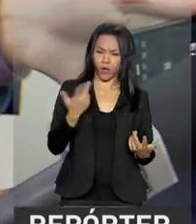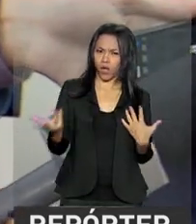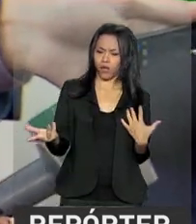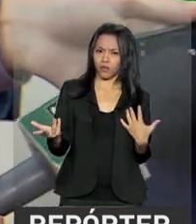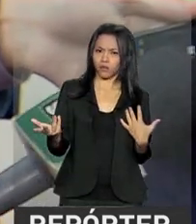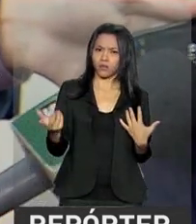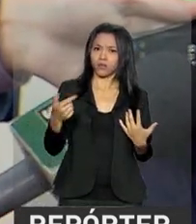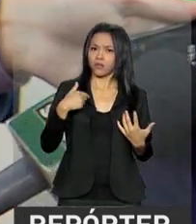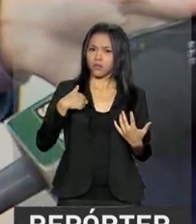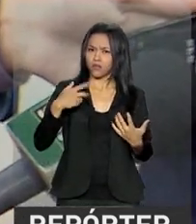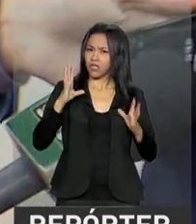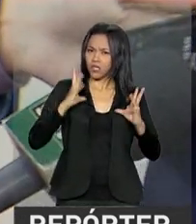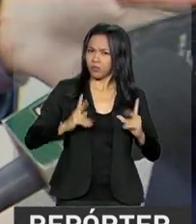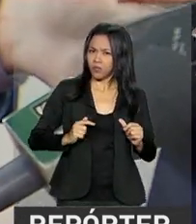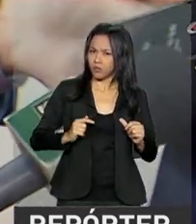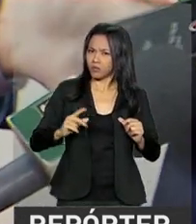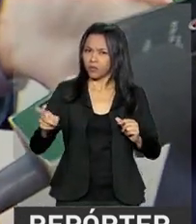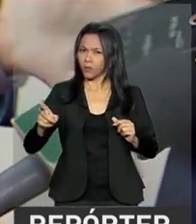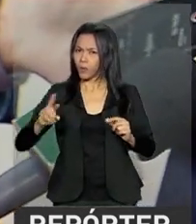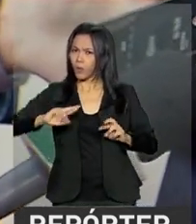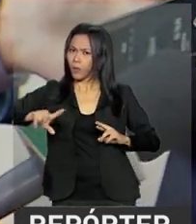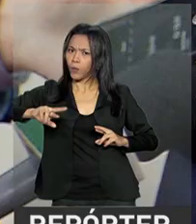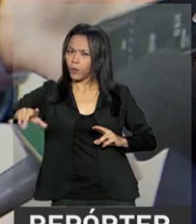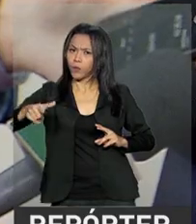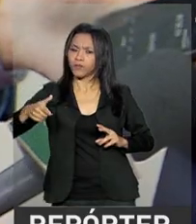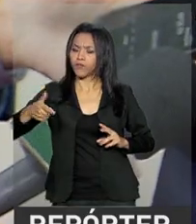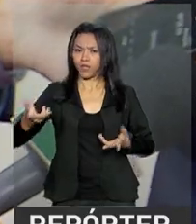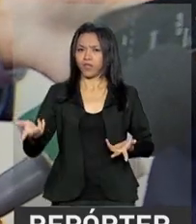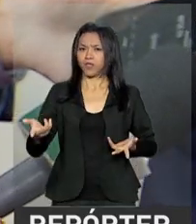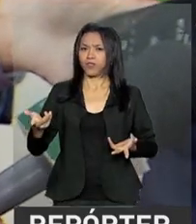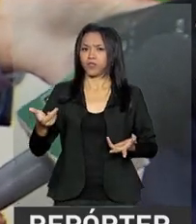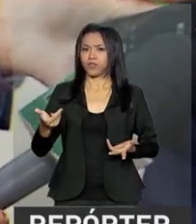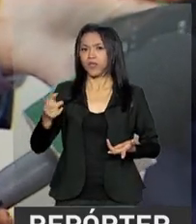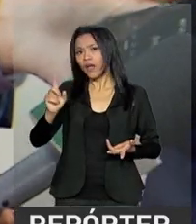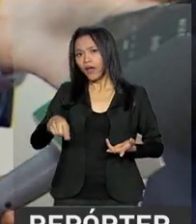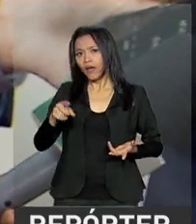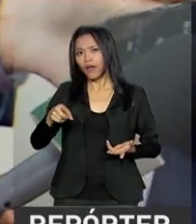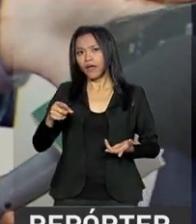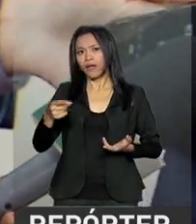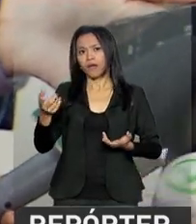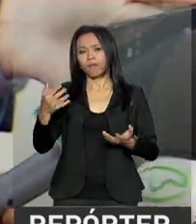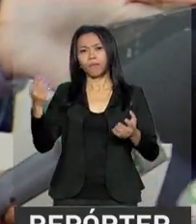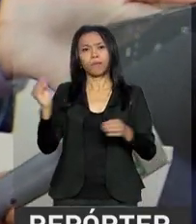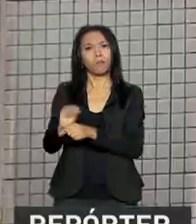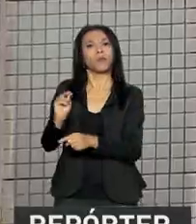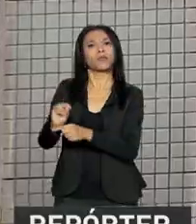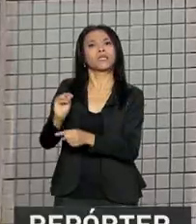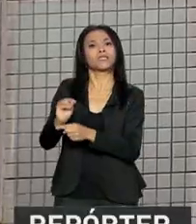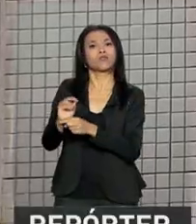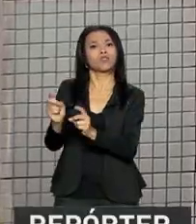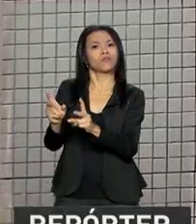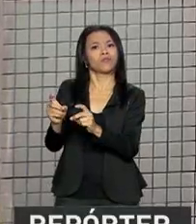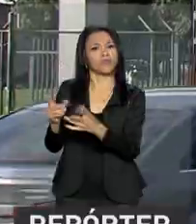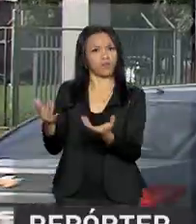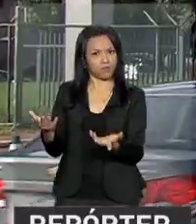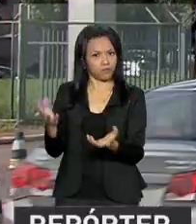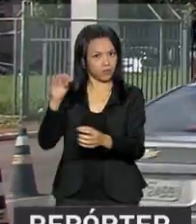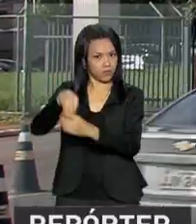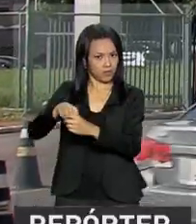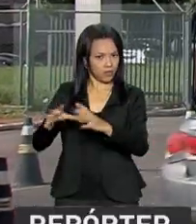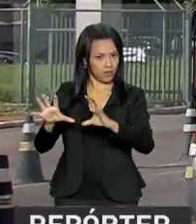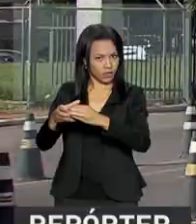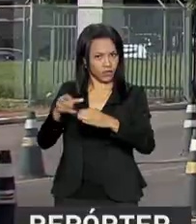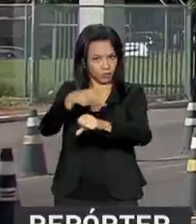de sanidade e se em questões de volumes de carga e proteção do mercado interno dentro no último ano a polícia federal